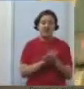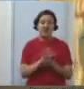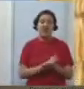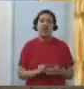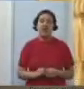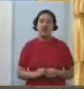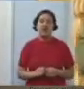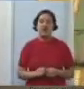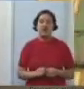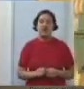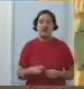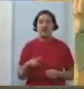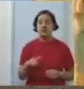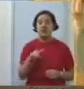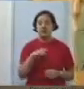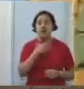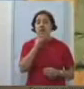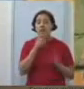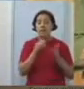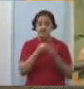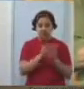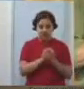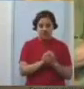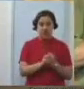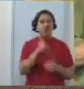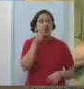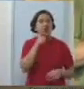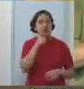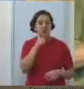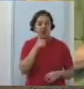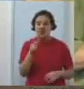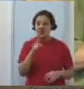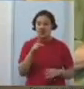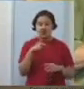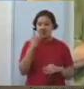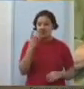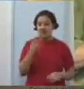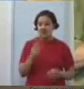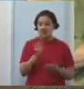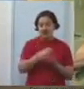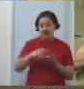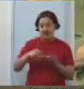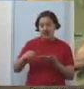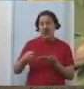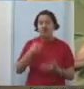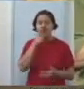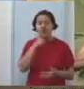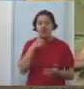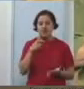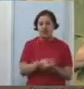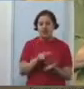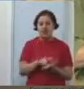o marido e mulher que não se fala casal tava brigado marido precisa levantar cedo deixou um bilhete para mulher Me